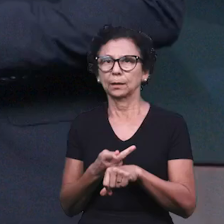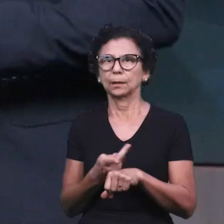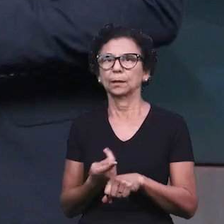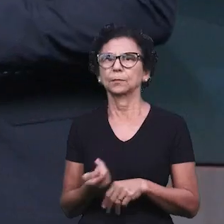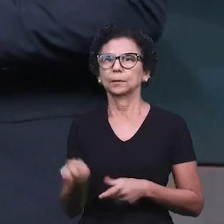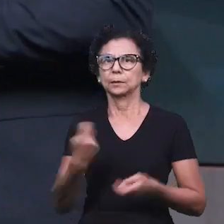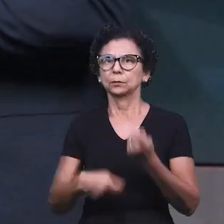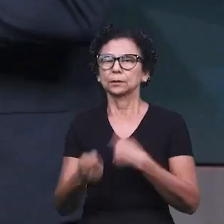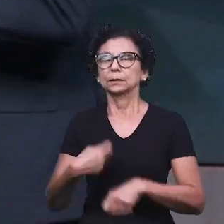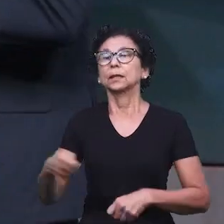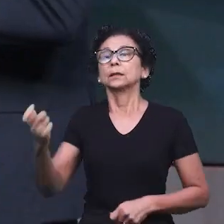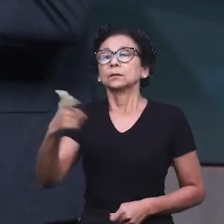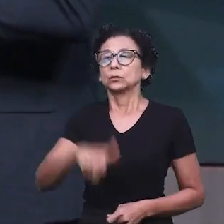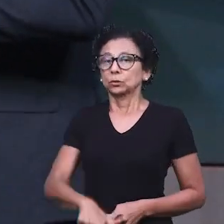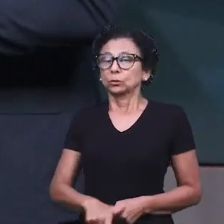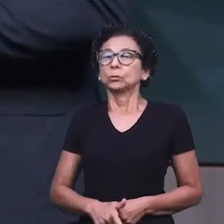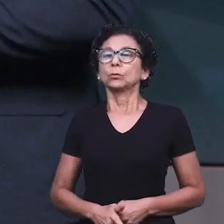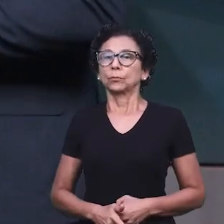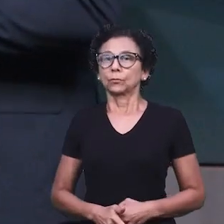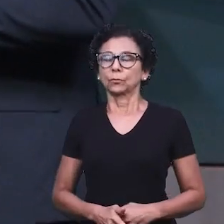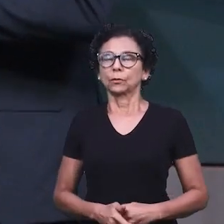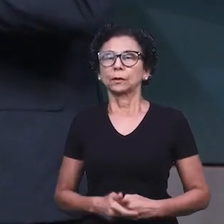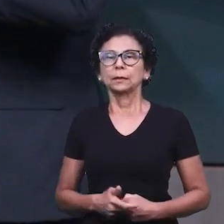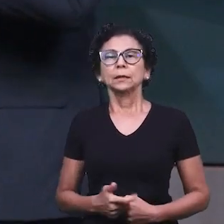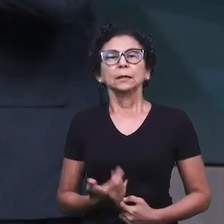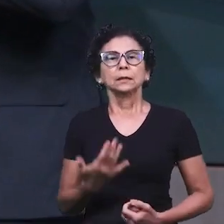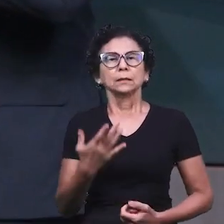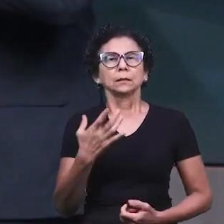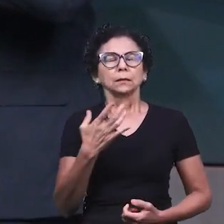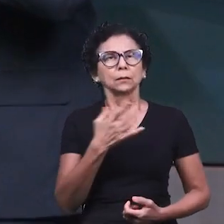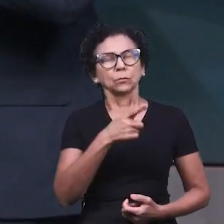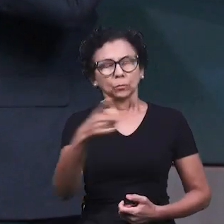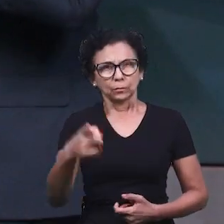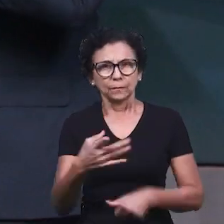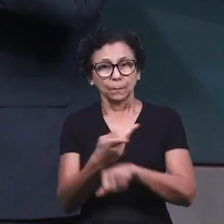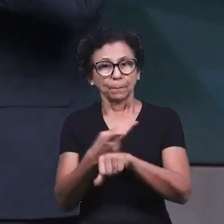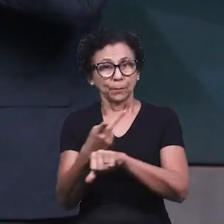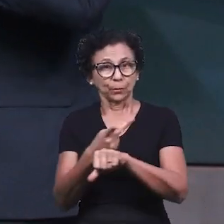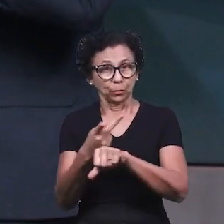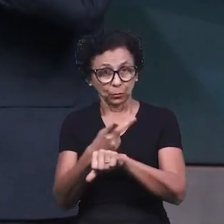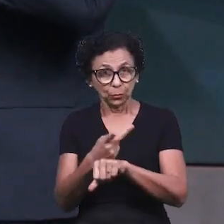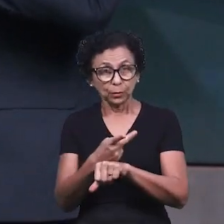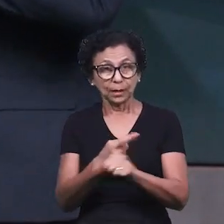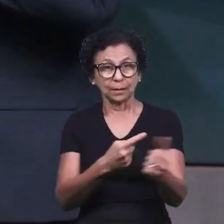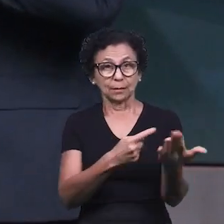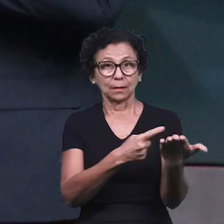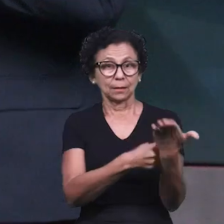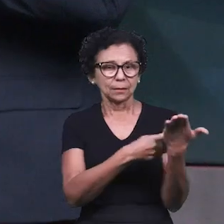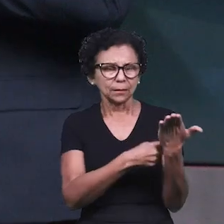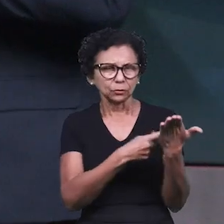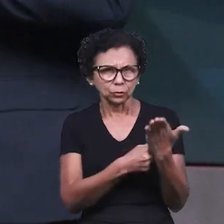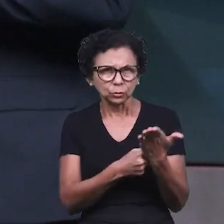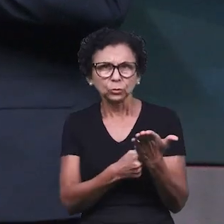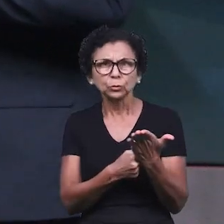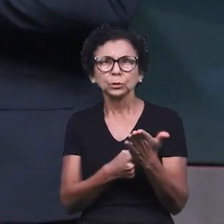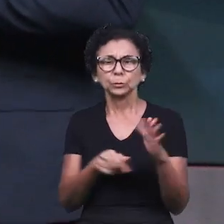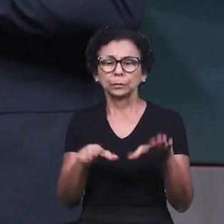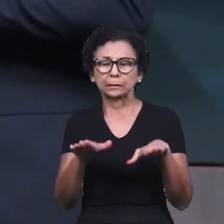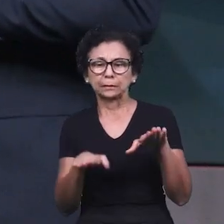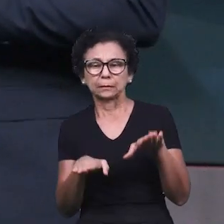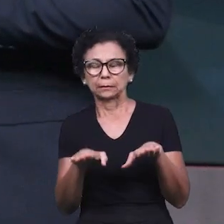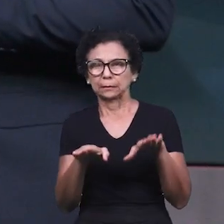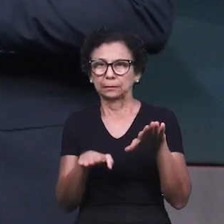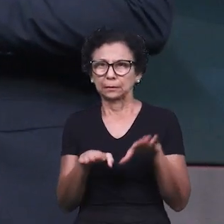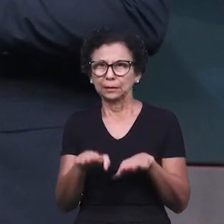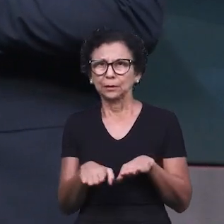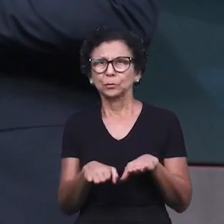você procura, né, esse auxílio para manter esse equilíbrio aí, você reconhece que você não está conseguindo mais